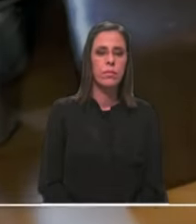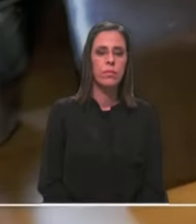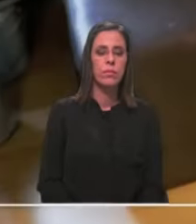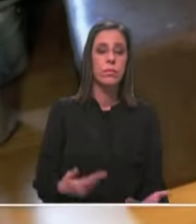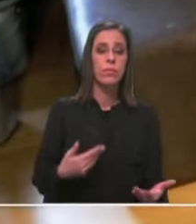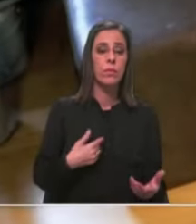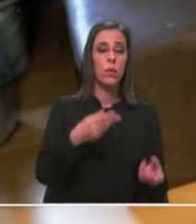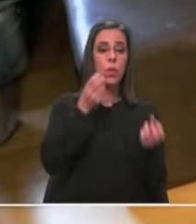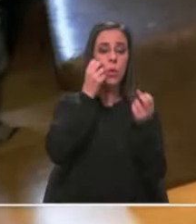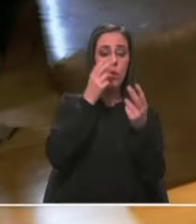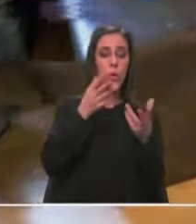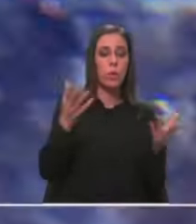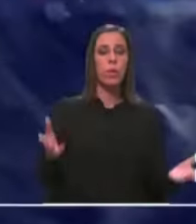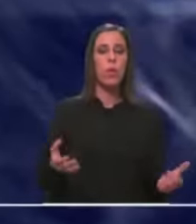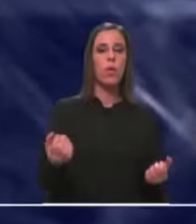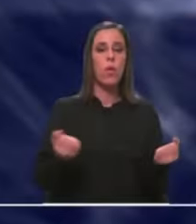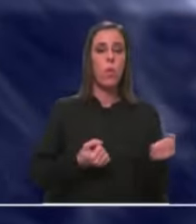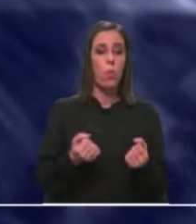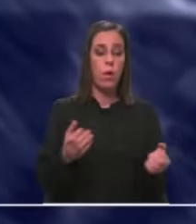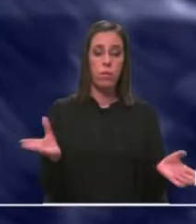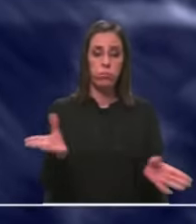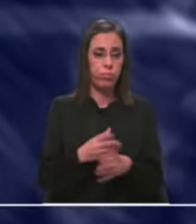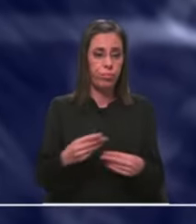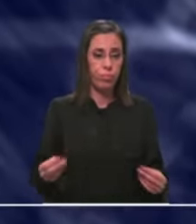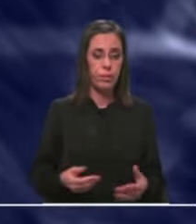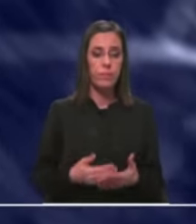quando acordei,